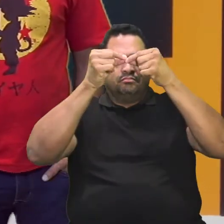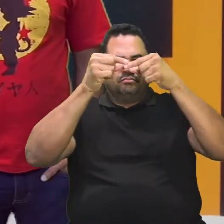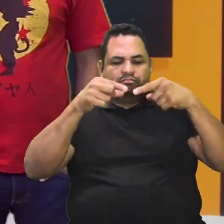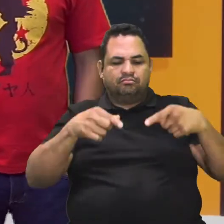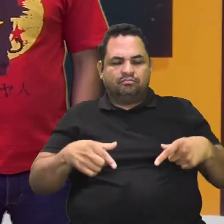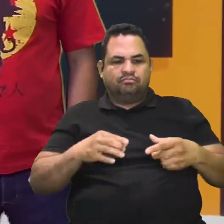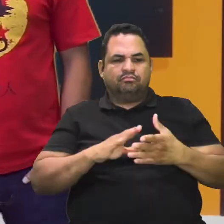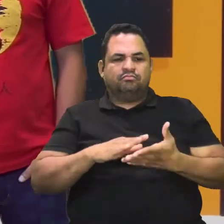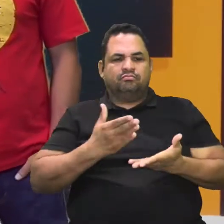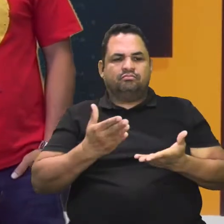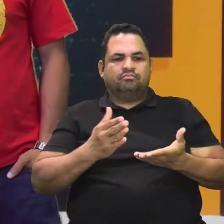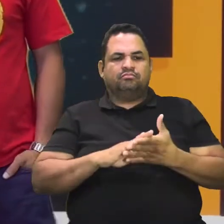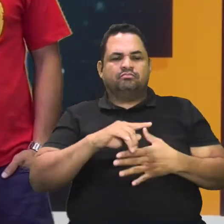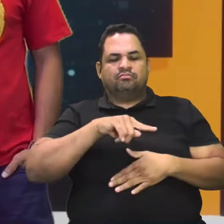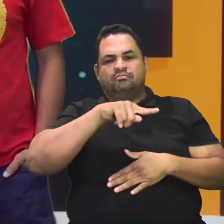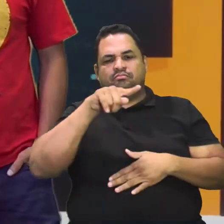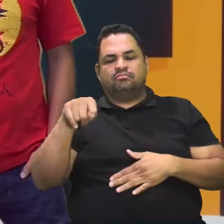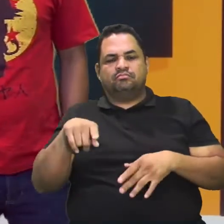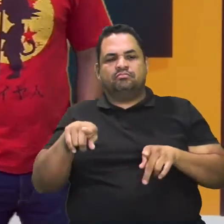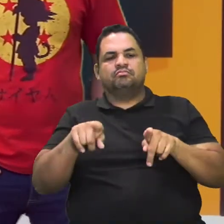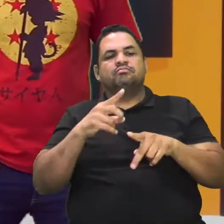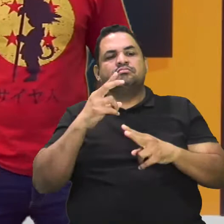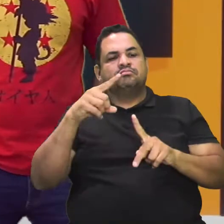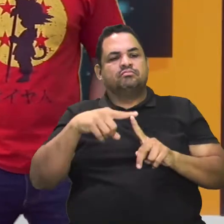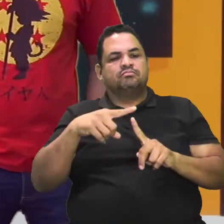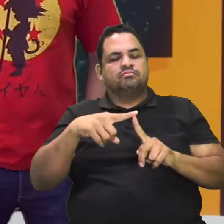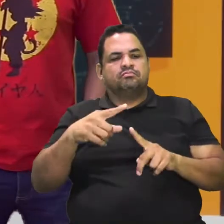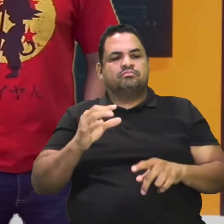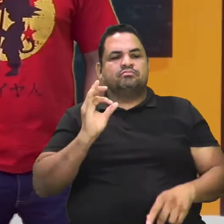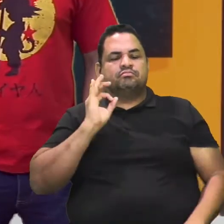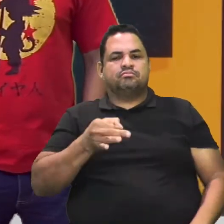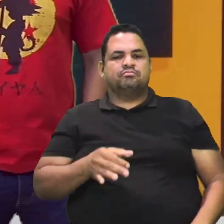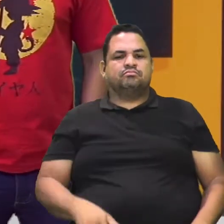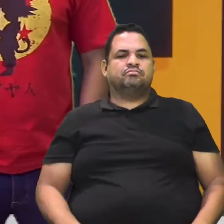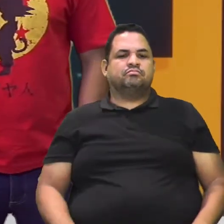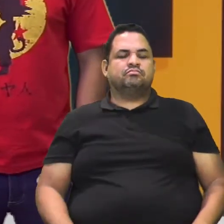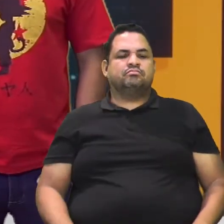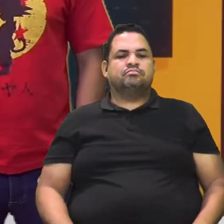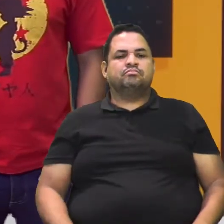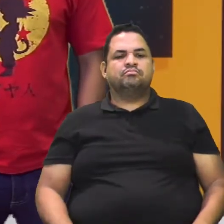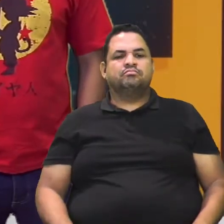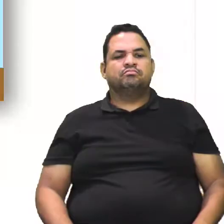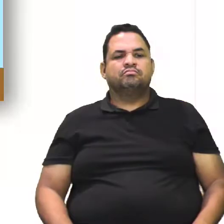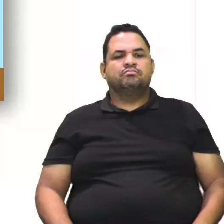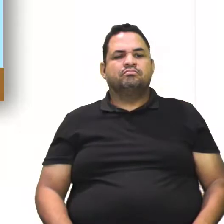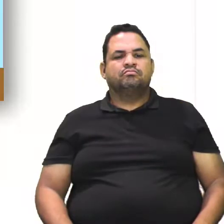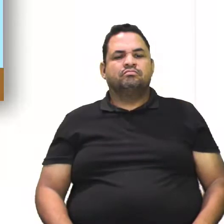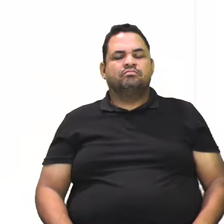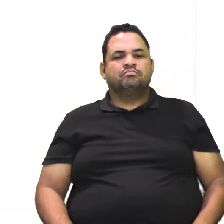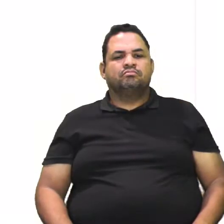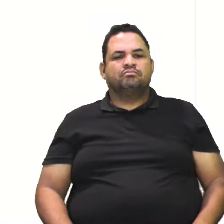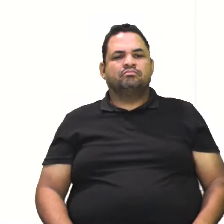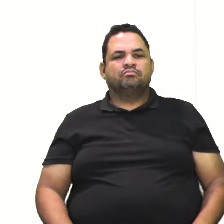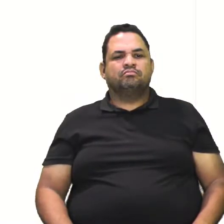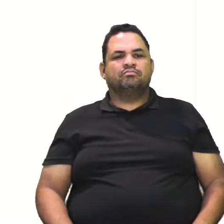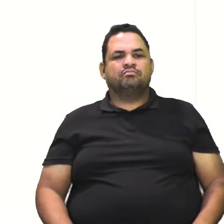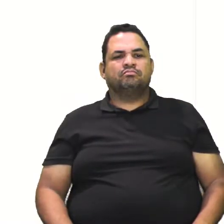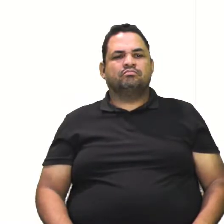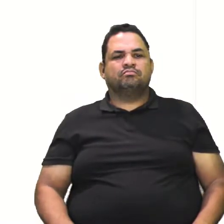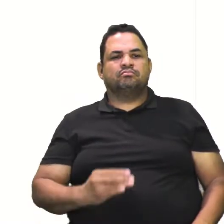a parábola é um tipo, né? É uma das cônicas. Tá certo? Beleza. Vamos lá, continuando. Então,